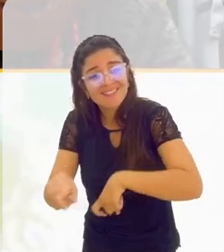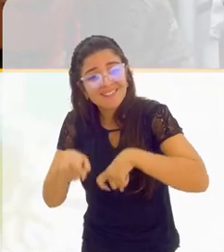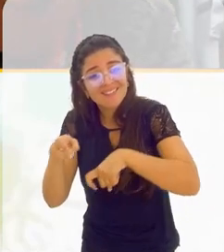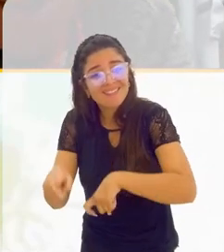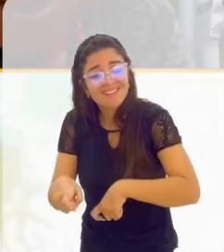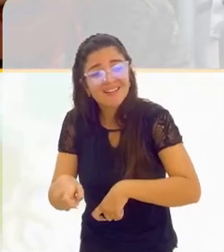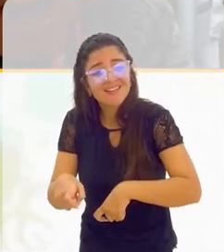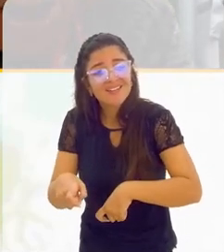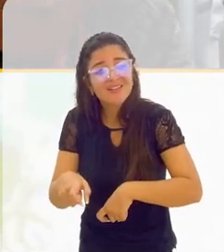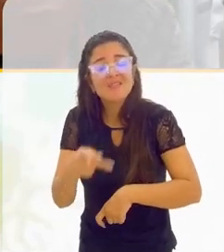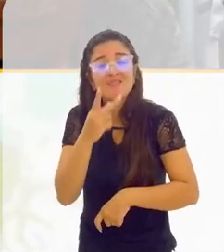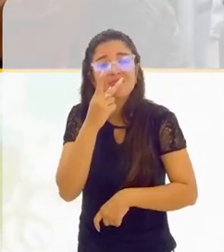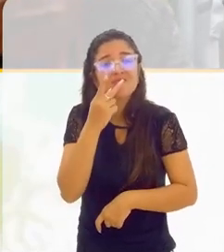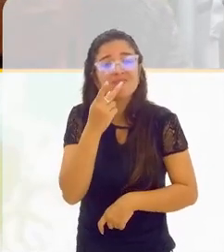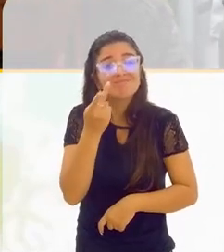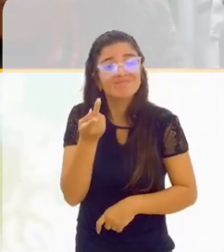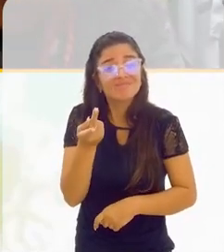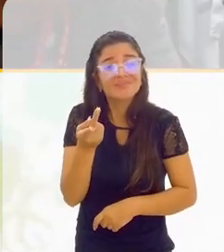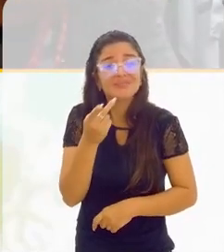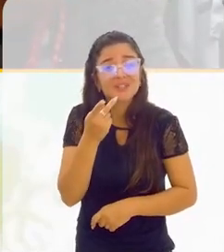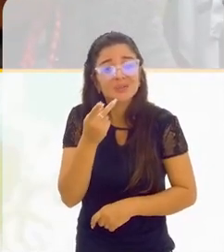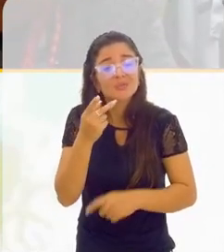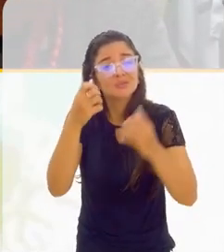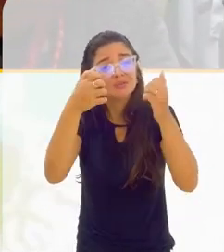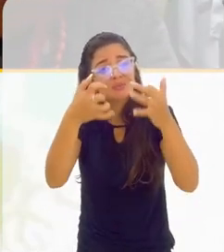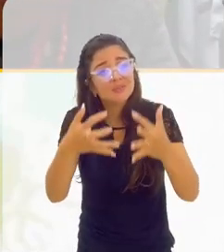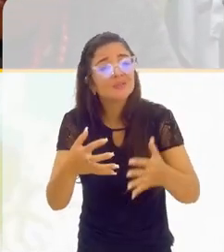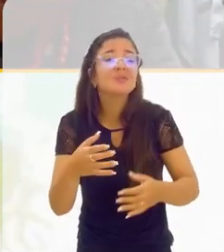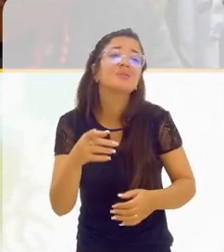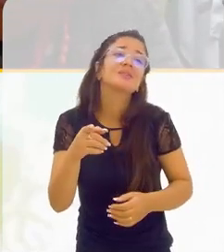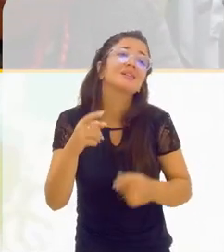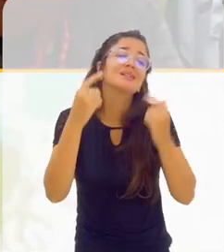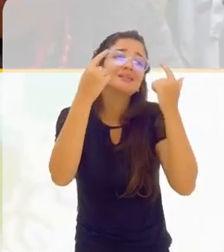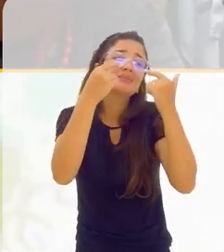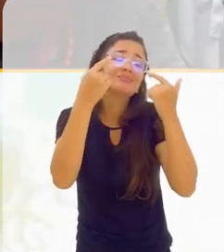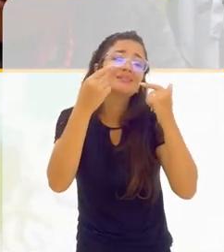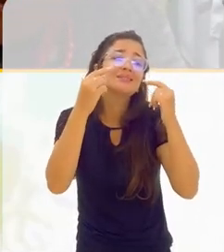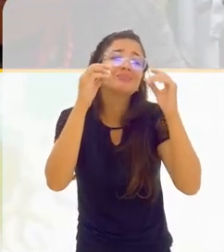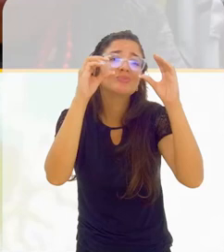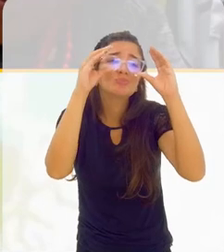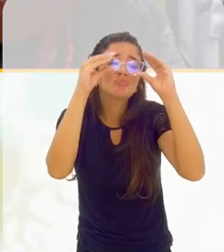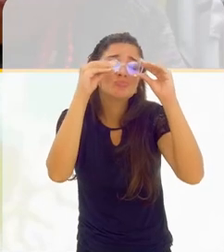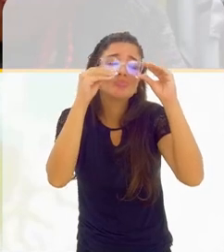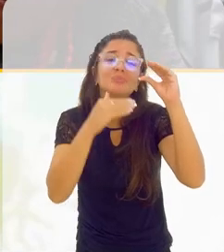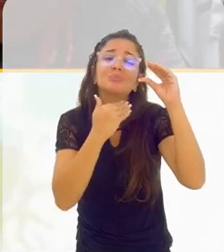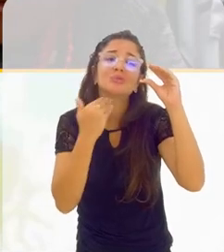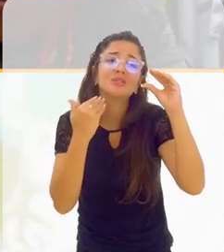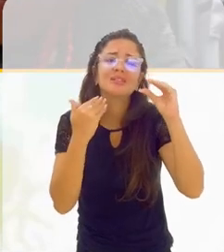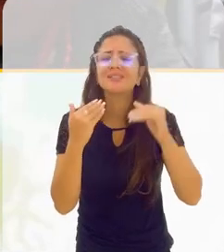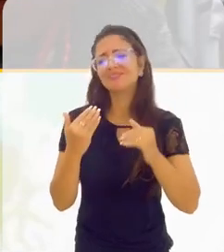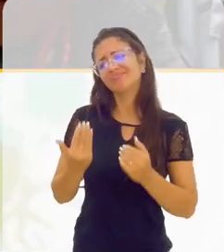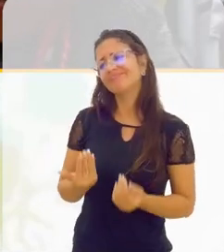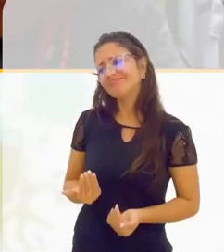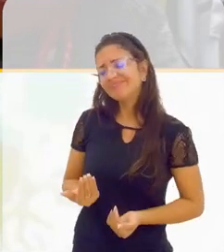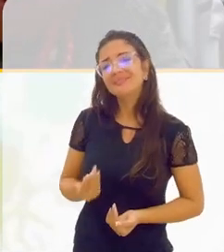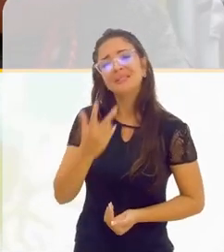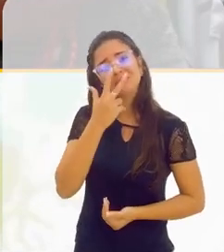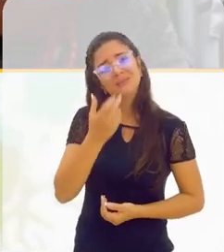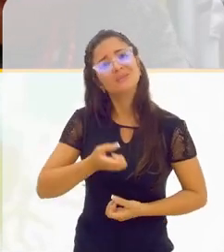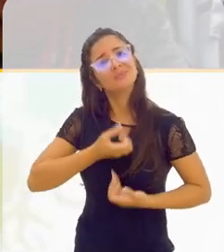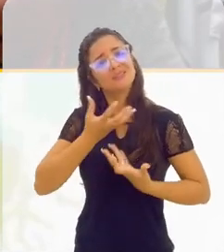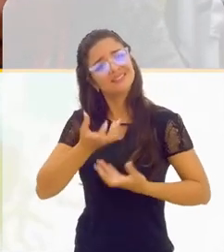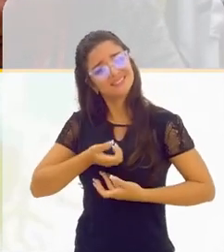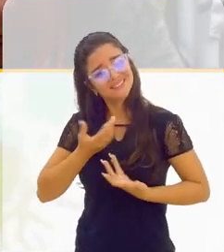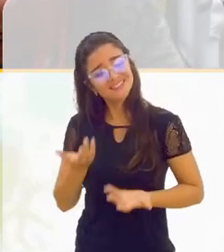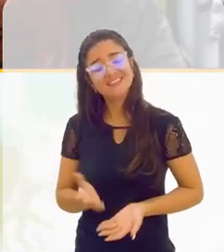é poético e assim espontânea de uma pessoa ela morreu e a outra E aí um pouco que na história